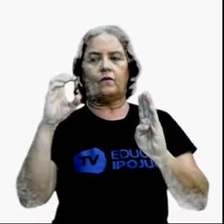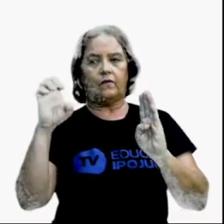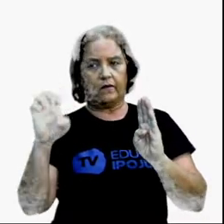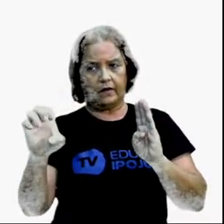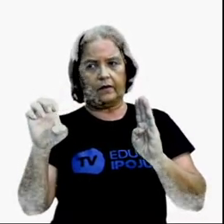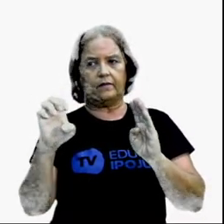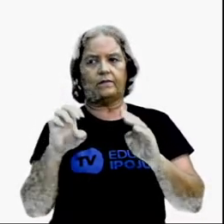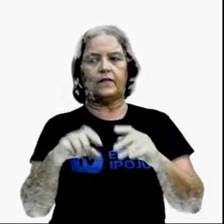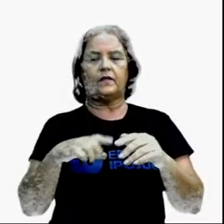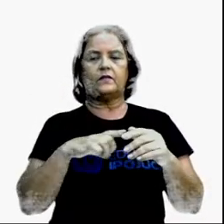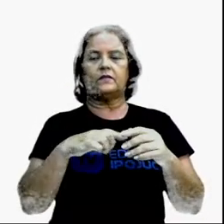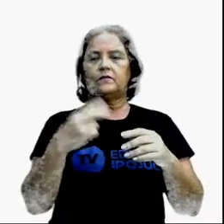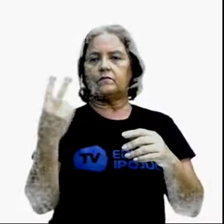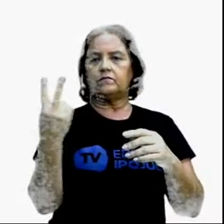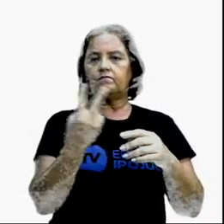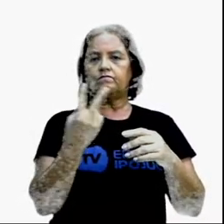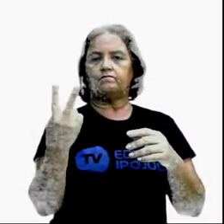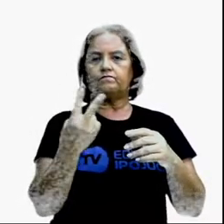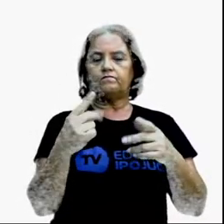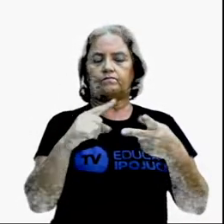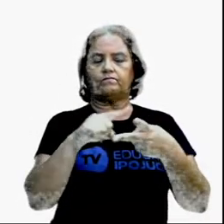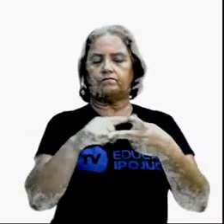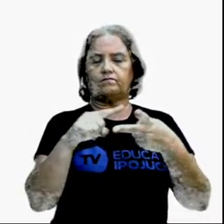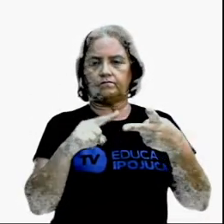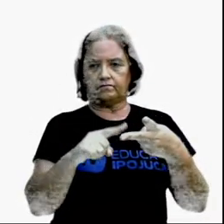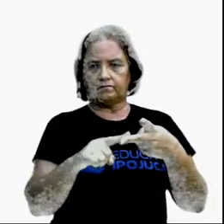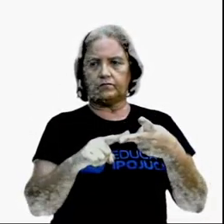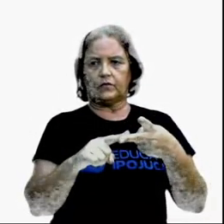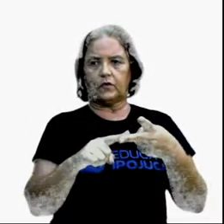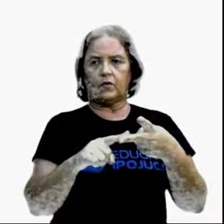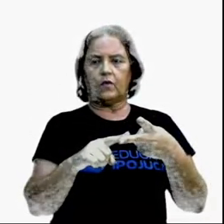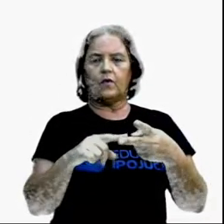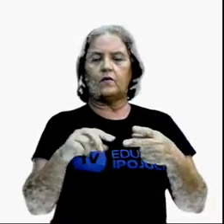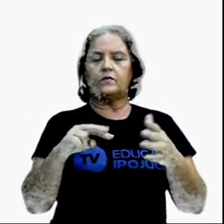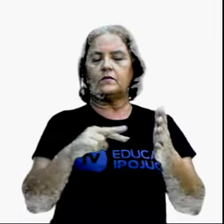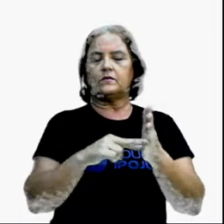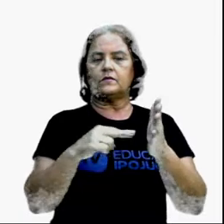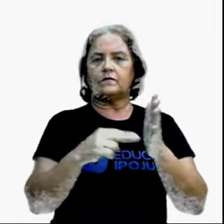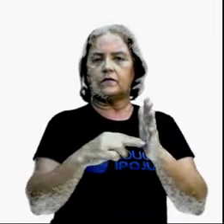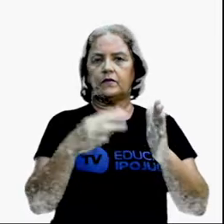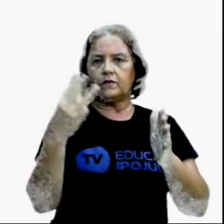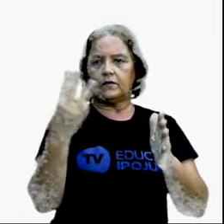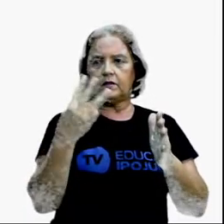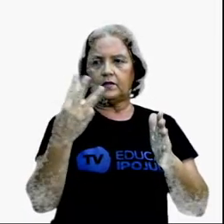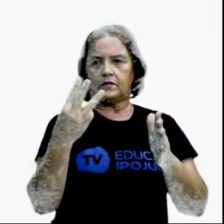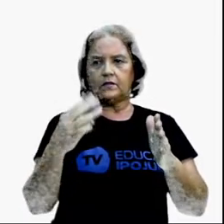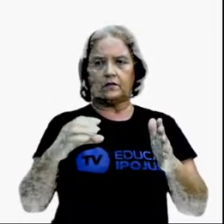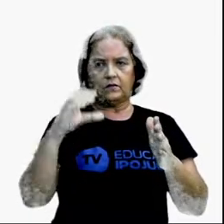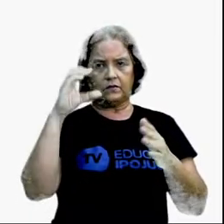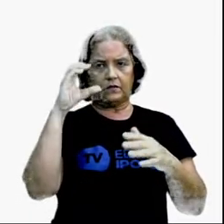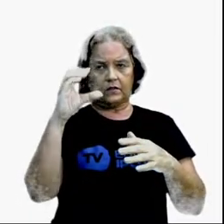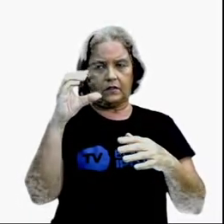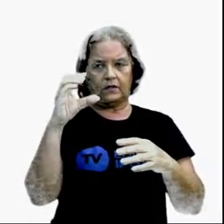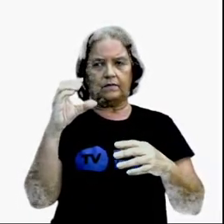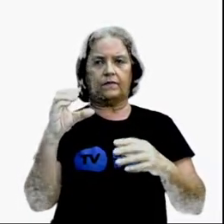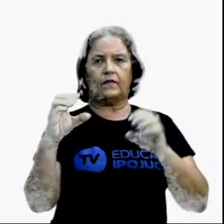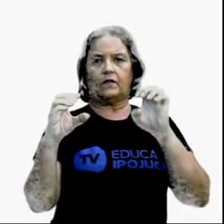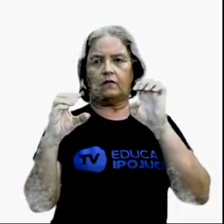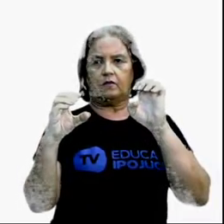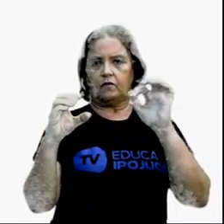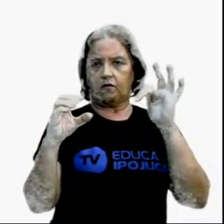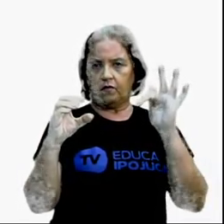dois ângulos congruentes, significa que o terceiro ângulo, o ângulo C e o ângulo